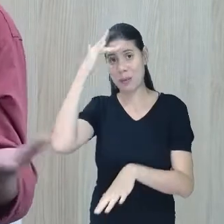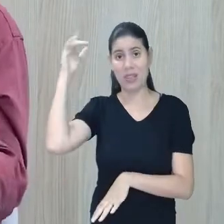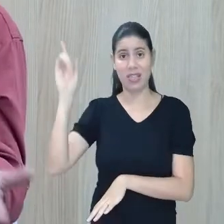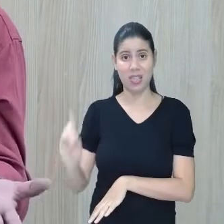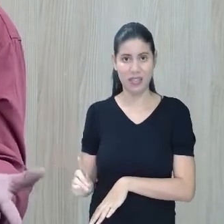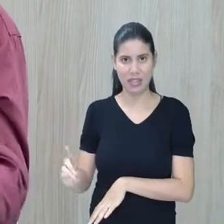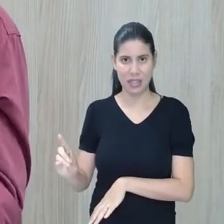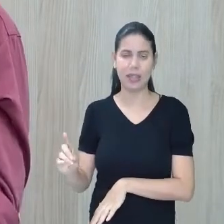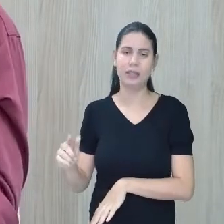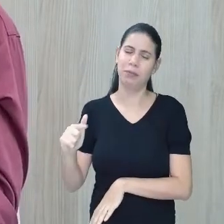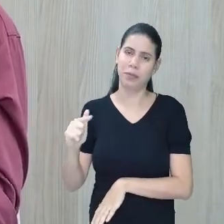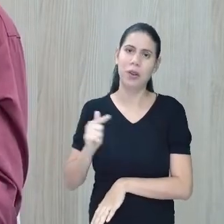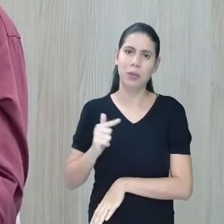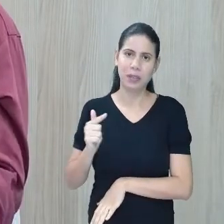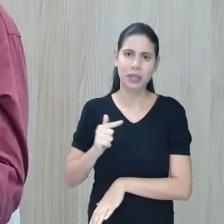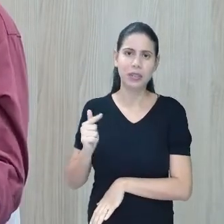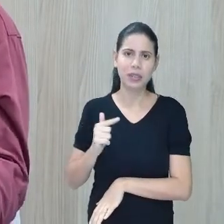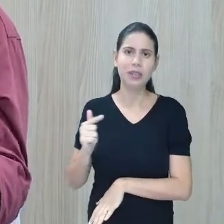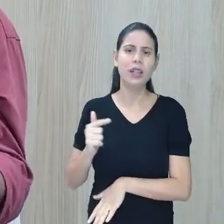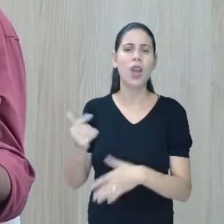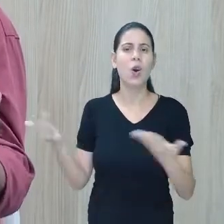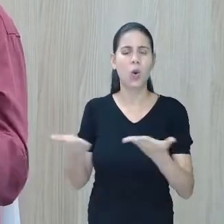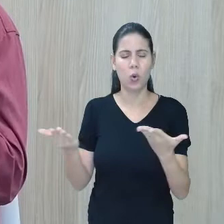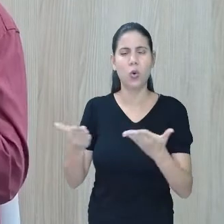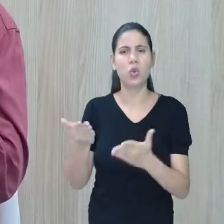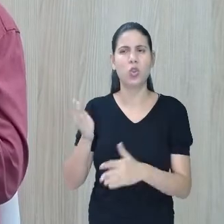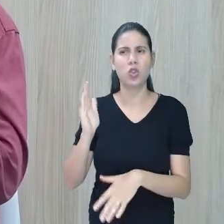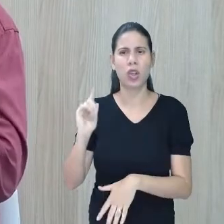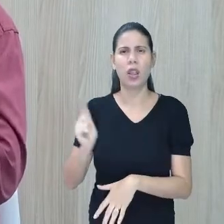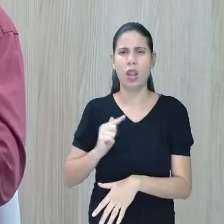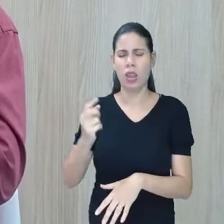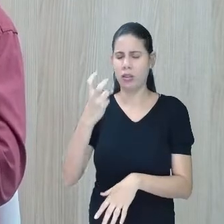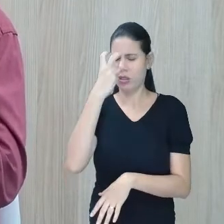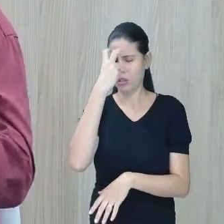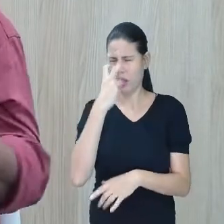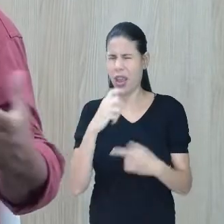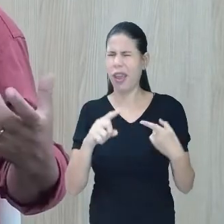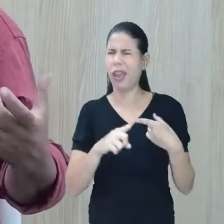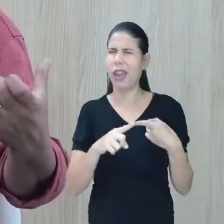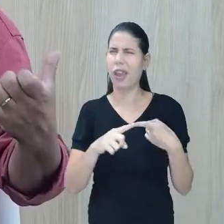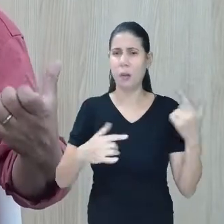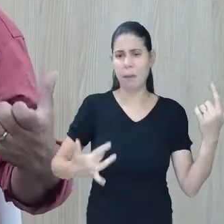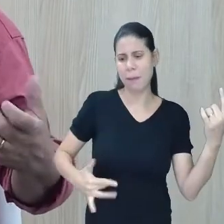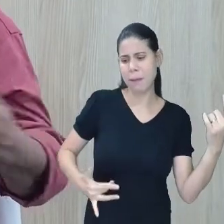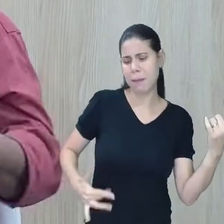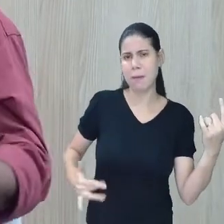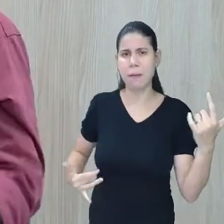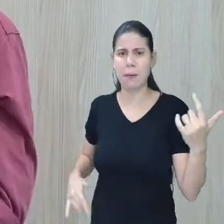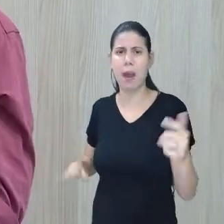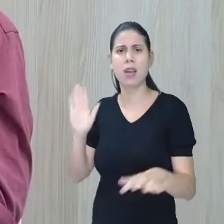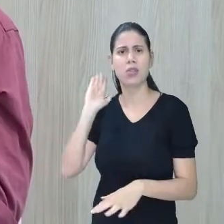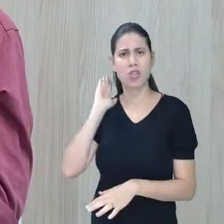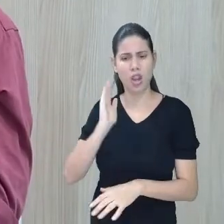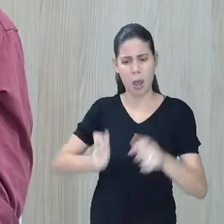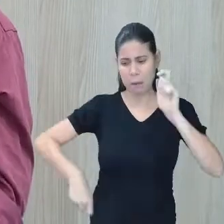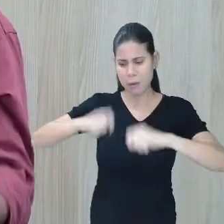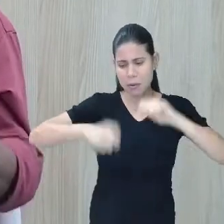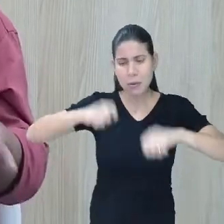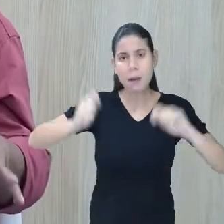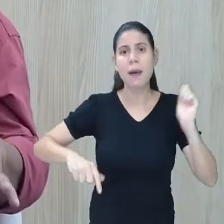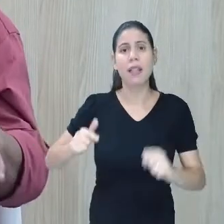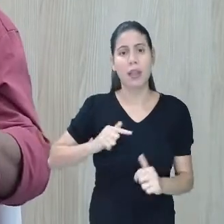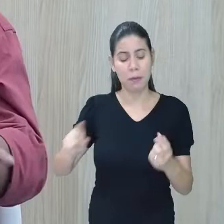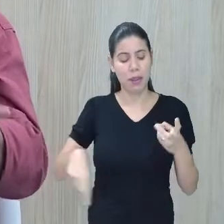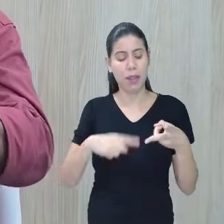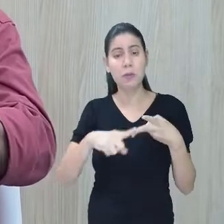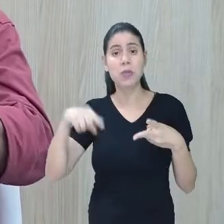e pessoas também sem deficiência aparente. E hoje tem deficiência visual, que é guitarrista, contrabaixista, baterista, aí